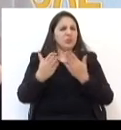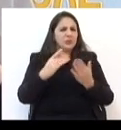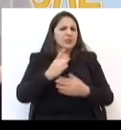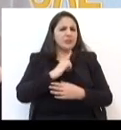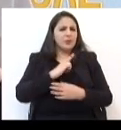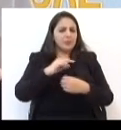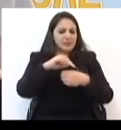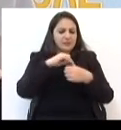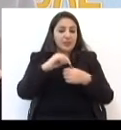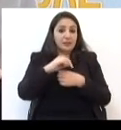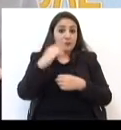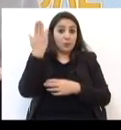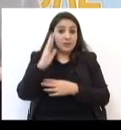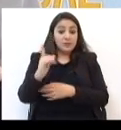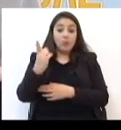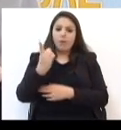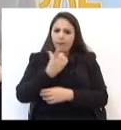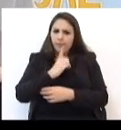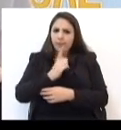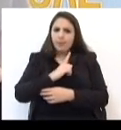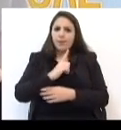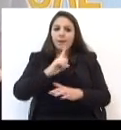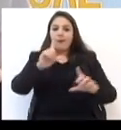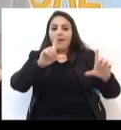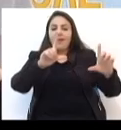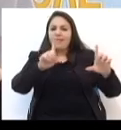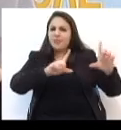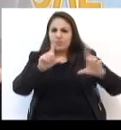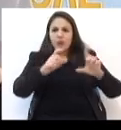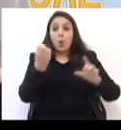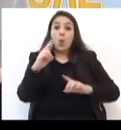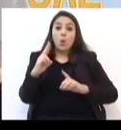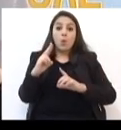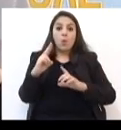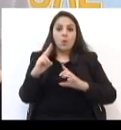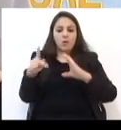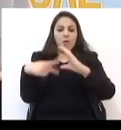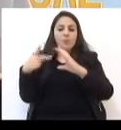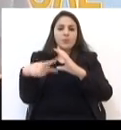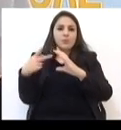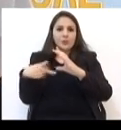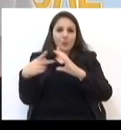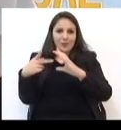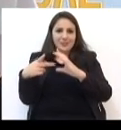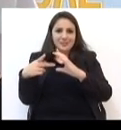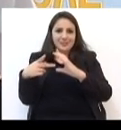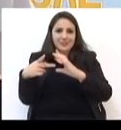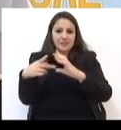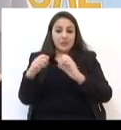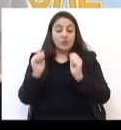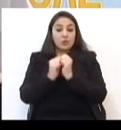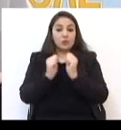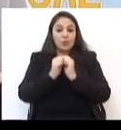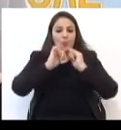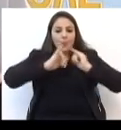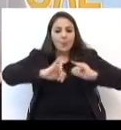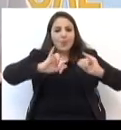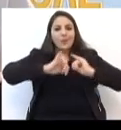que tenha uma TV da sua Câmara de Vereadores, uma TV do Poder Público Municipal, com um